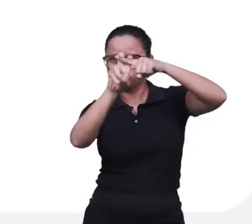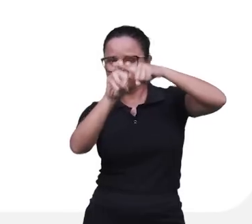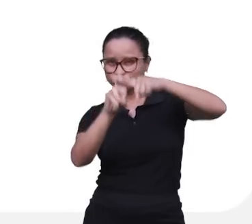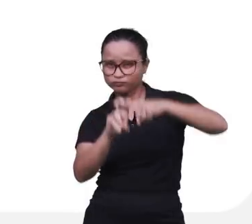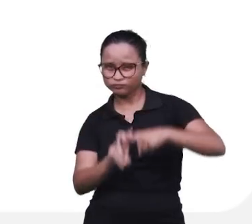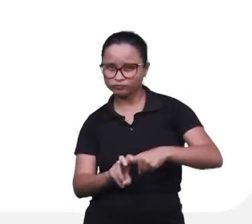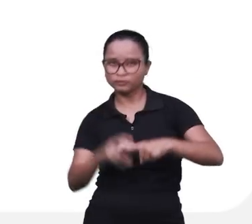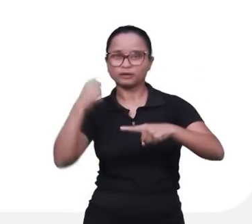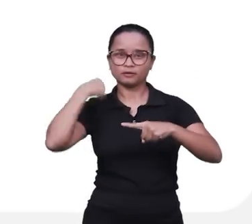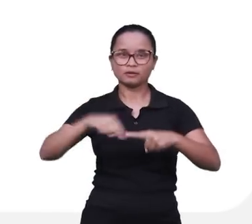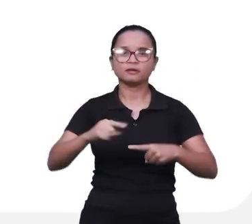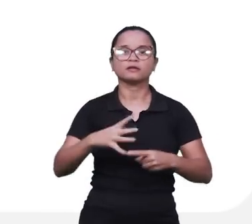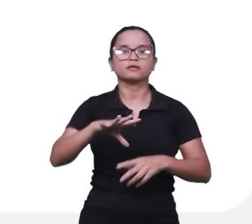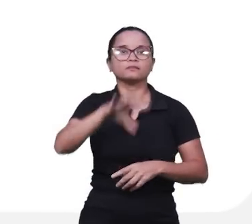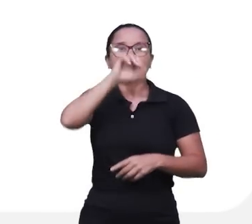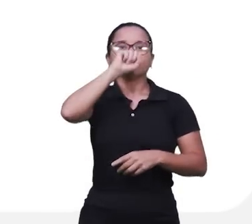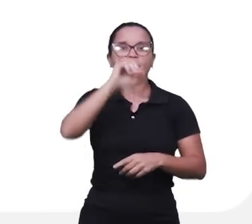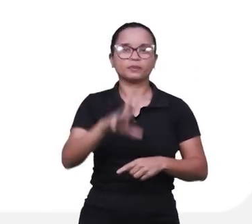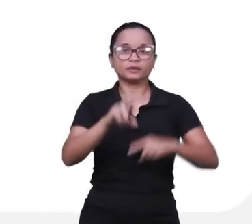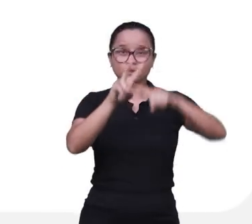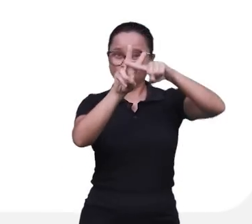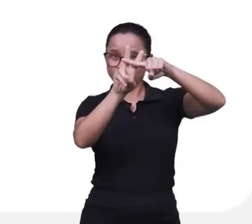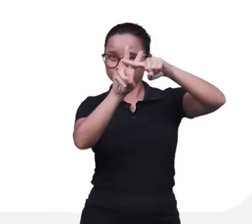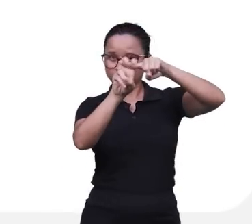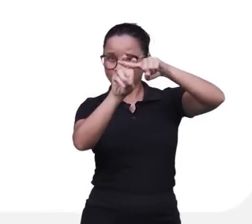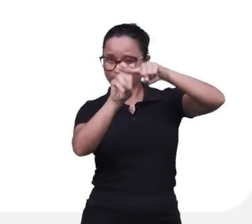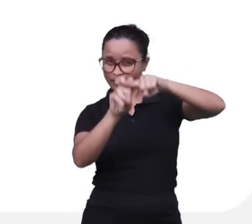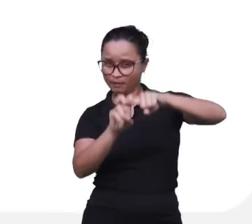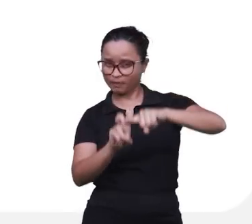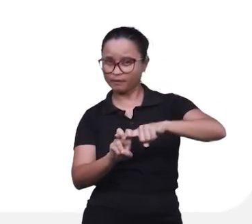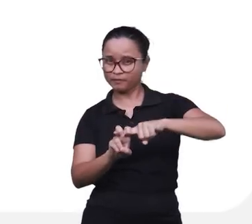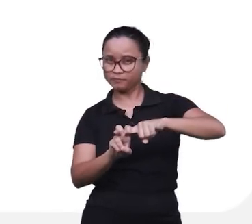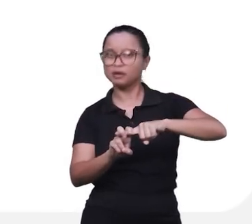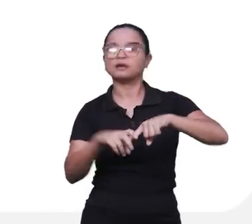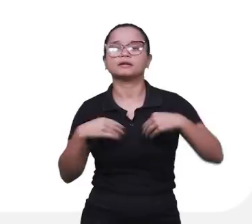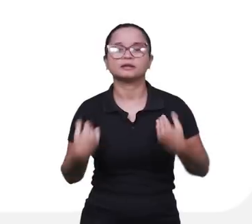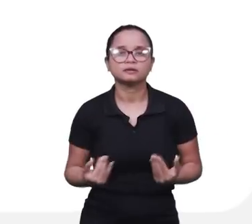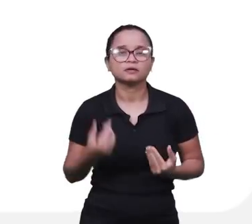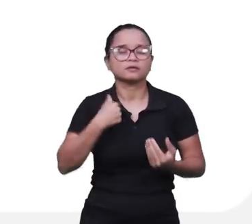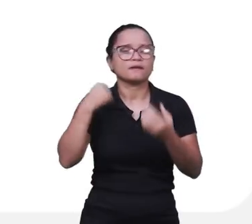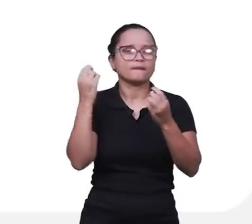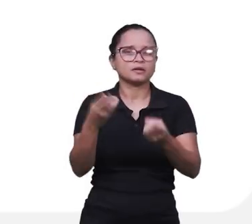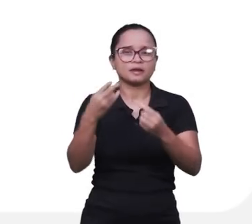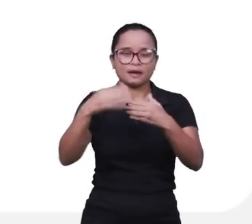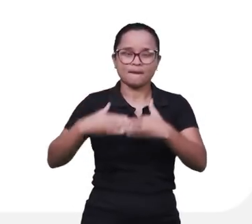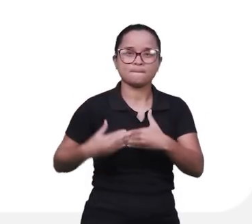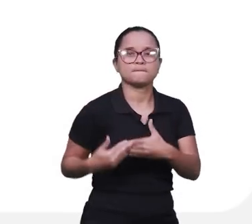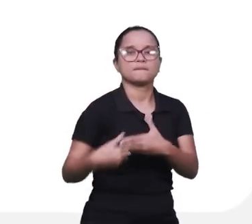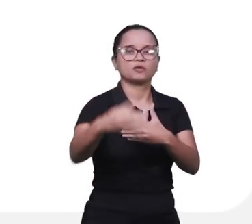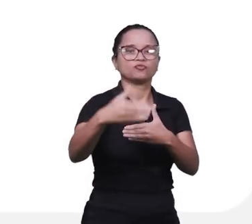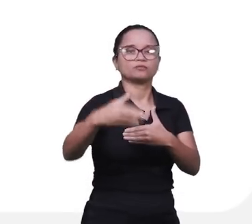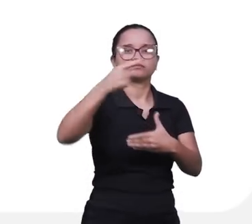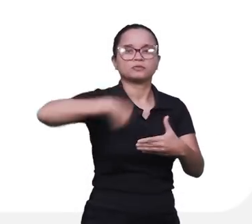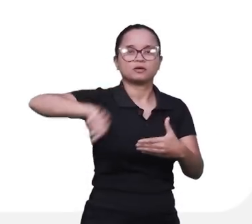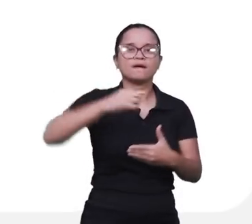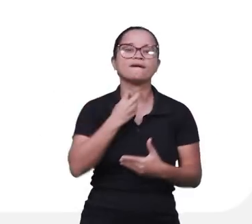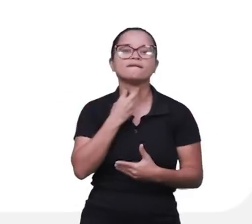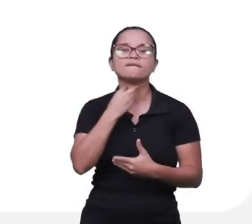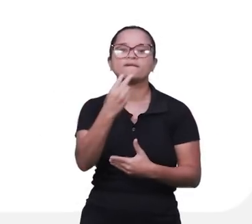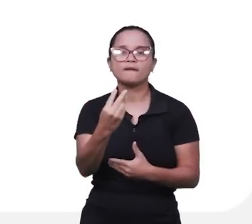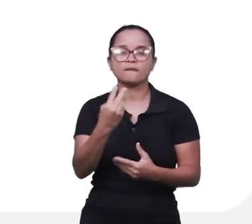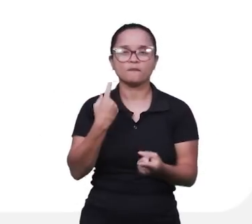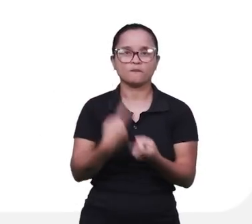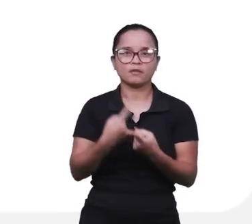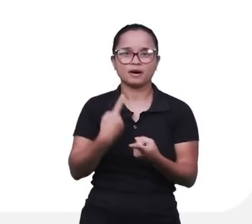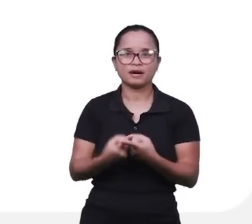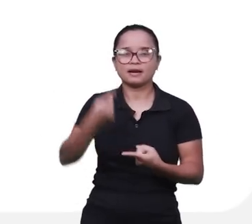respiratória. Então, essa região da medula espinhal é o ponto de partida para a nossa produção vocal, porque